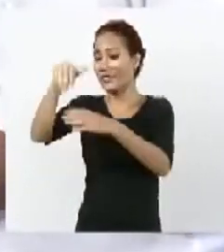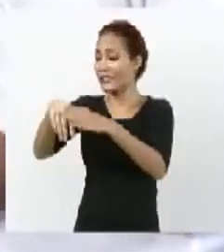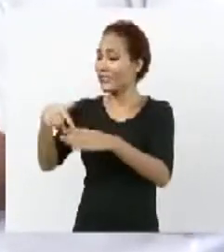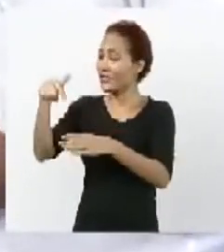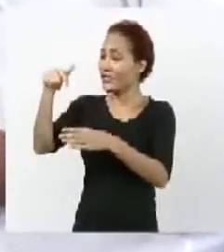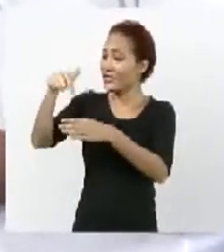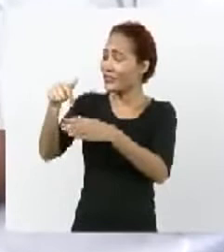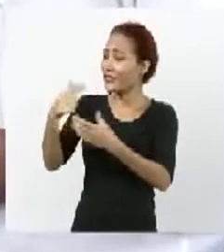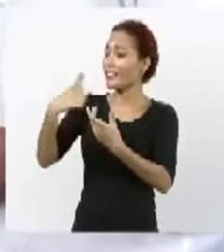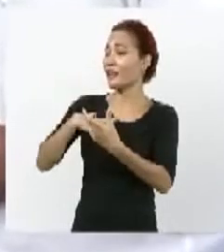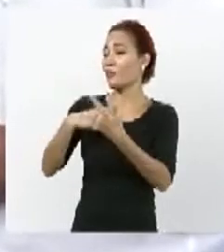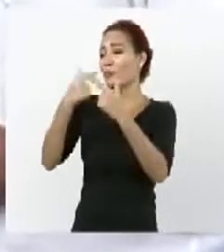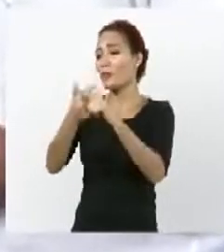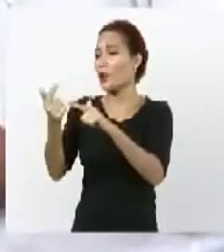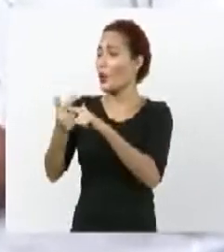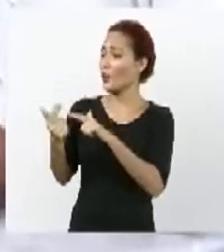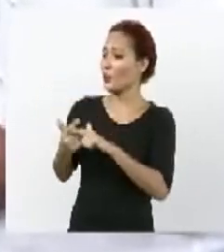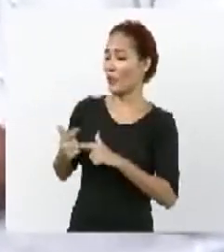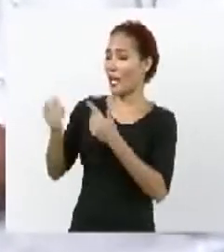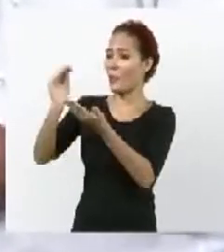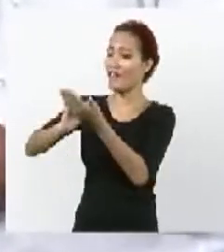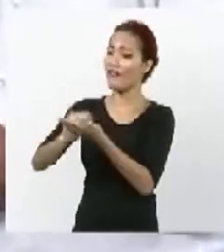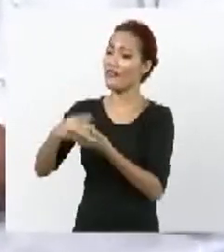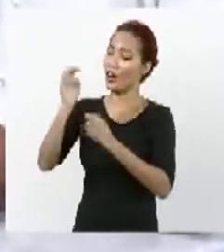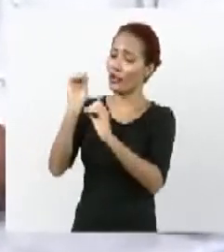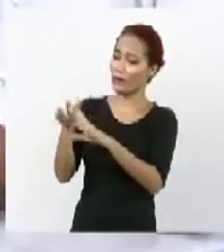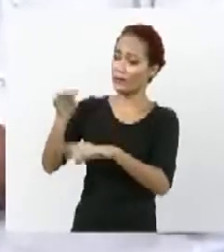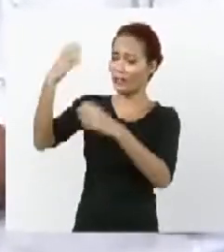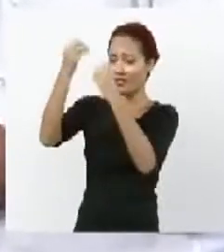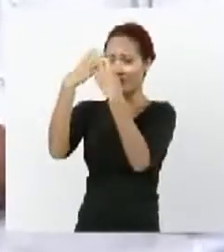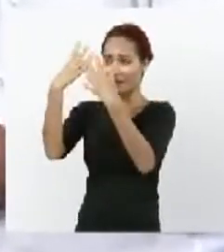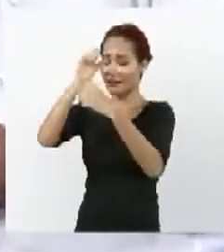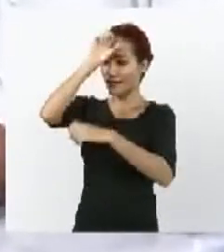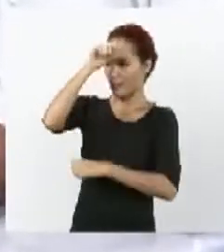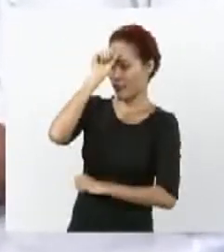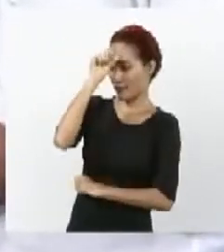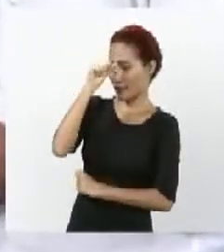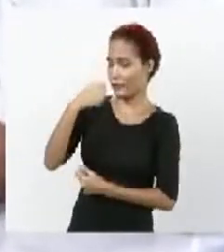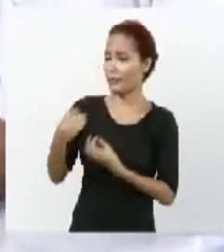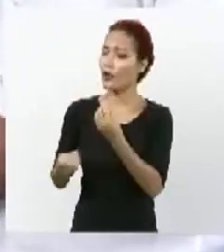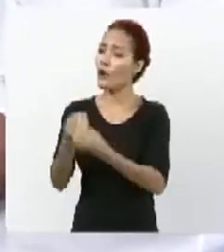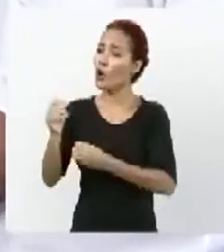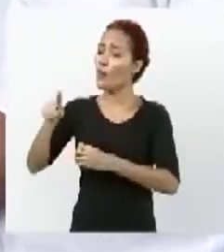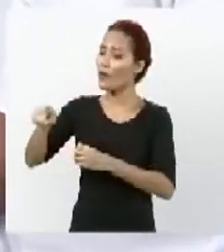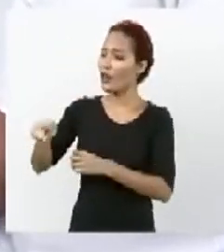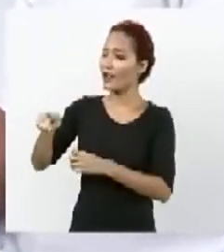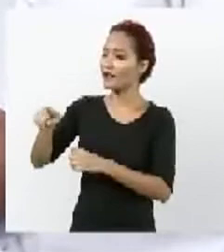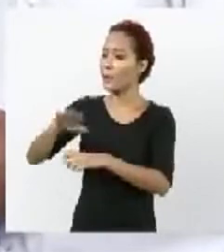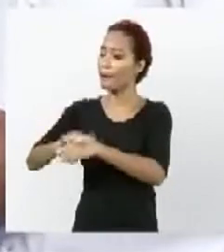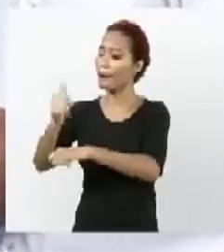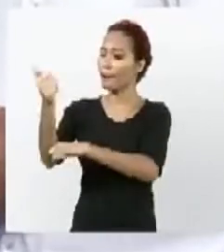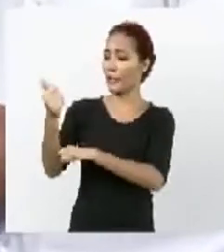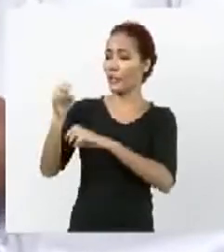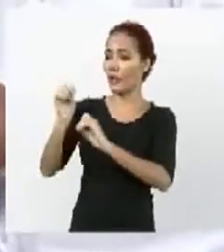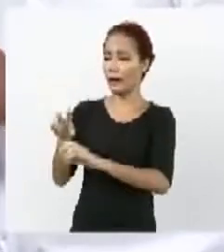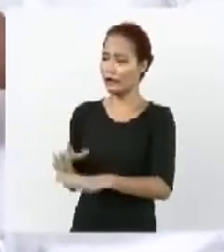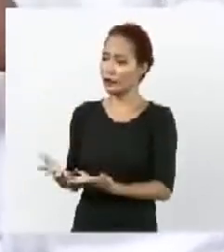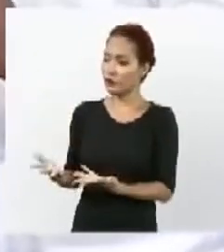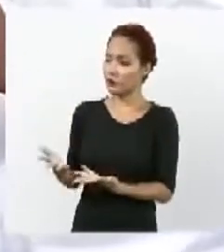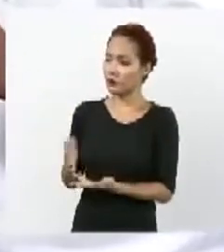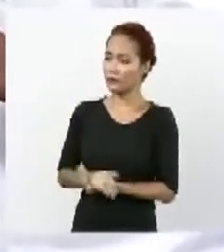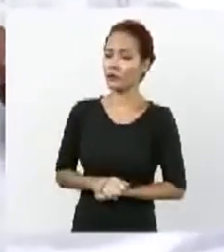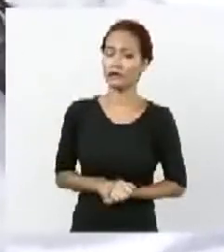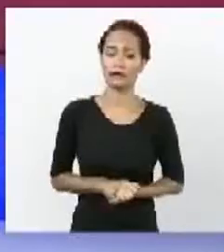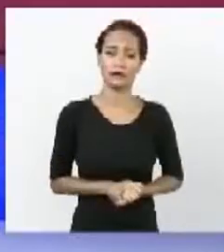o estímulo ao aprendizado. Dentro do programa de resgate, o que o senhor propõe para Belém como melhorar a educação?